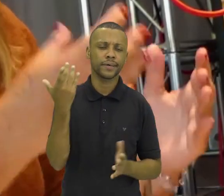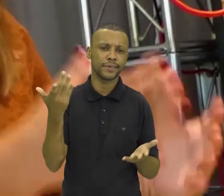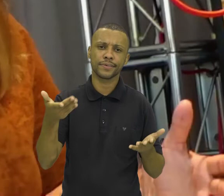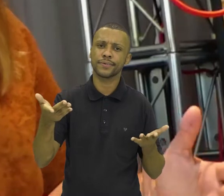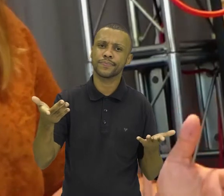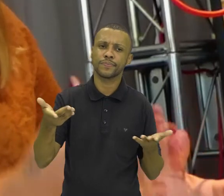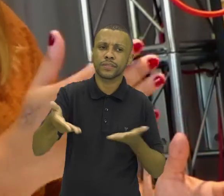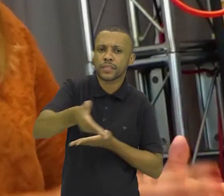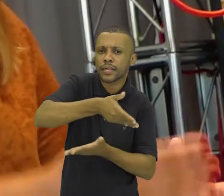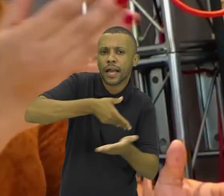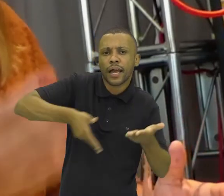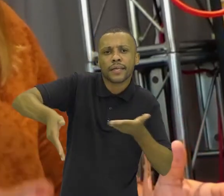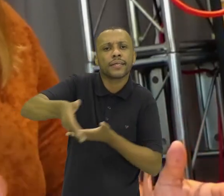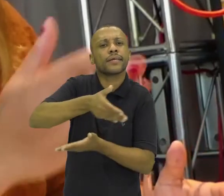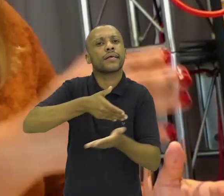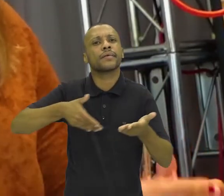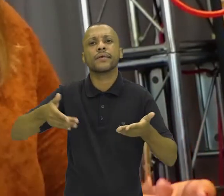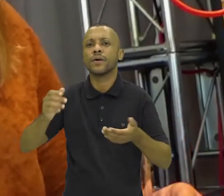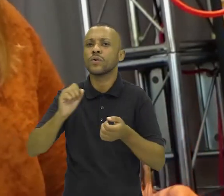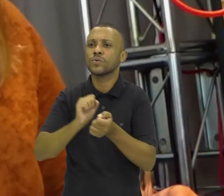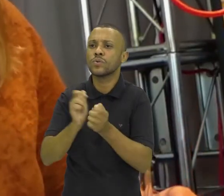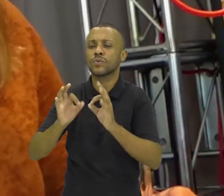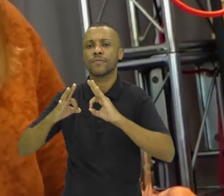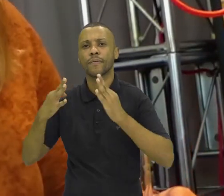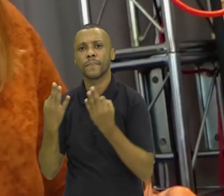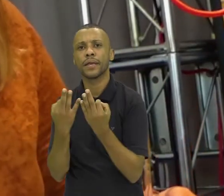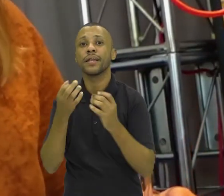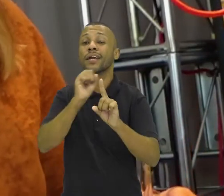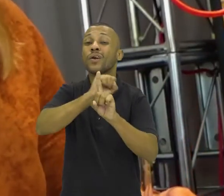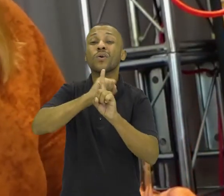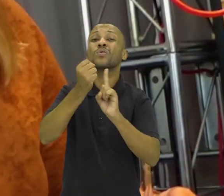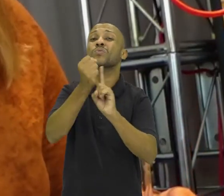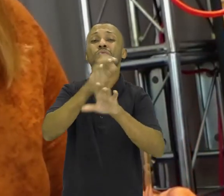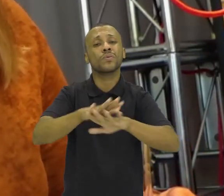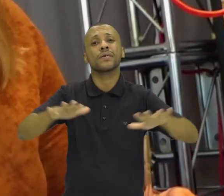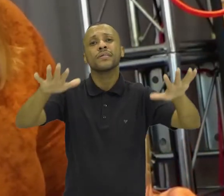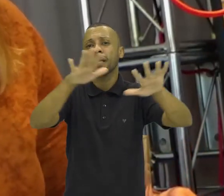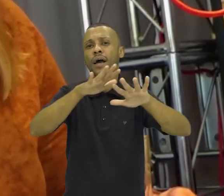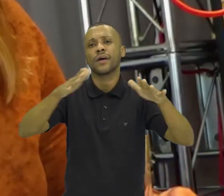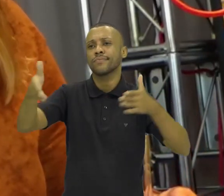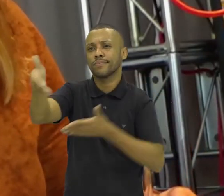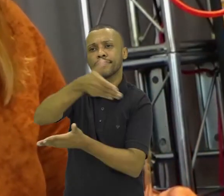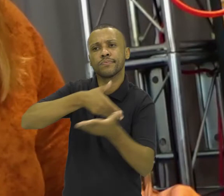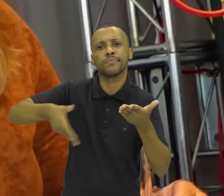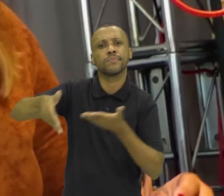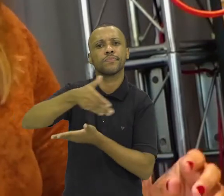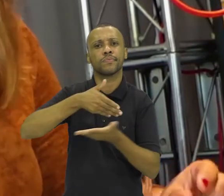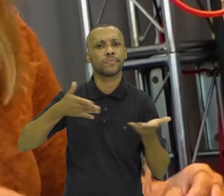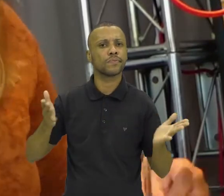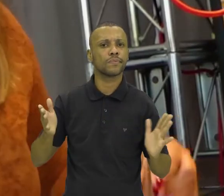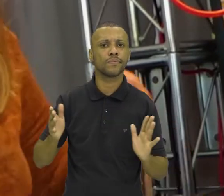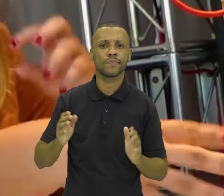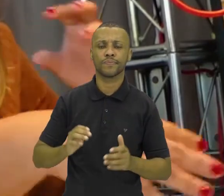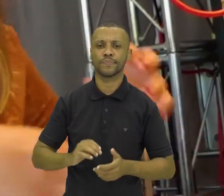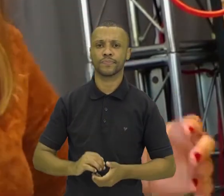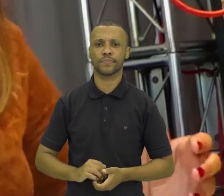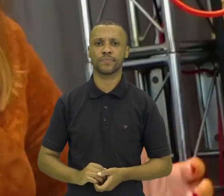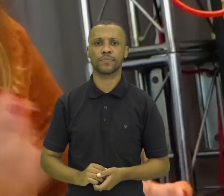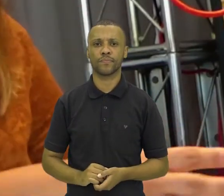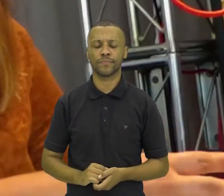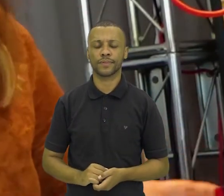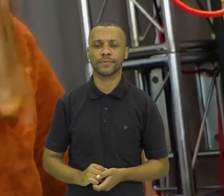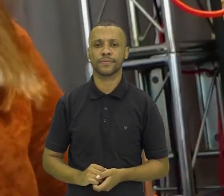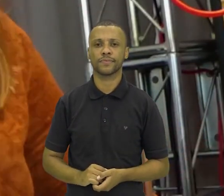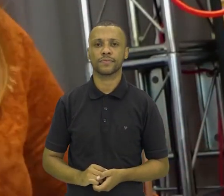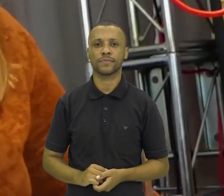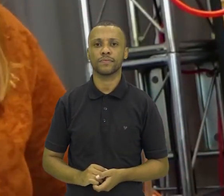Sim. física, né? Ele Sim. precisava de uma reabilitação Social, exatamente. de socializar. E aí eu falei, vamos botar o Bruno no esporte, vamos botar